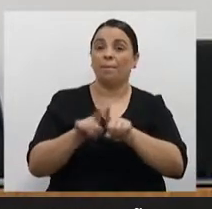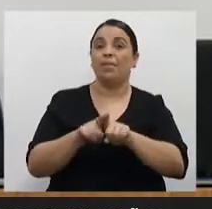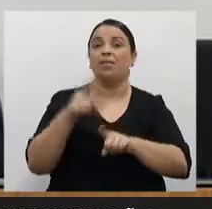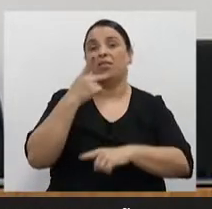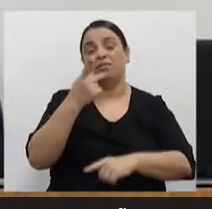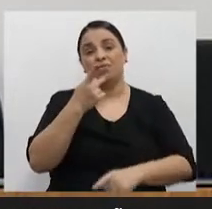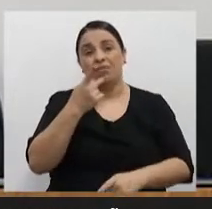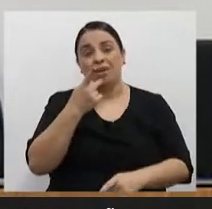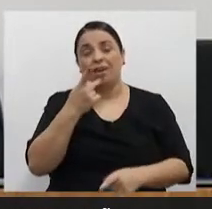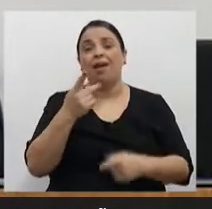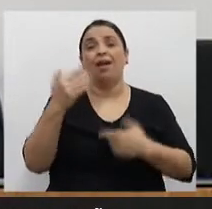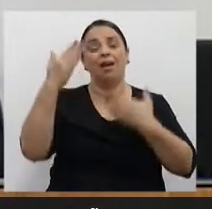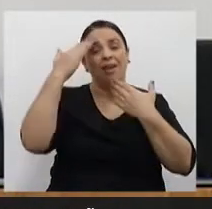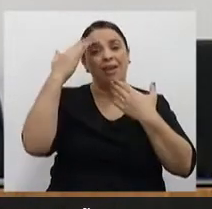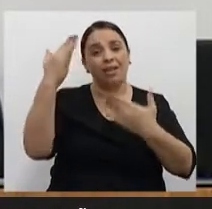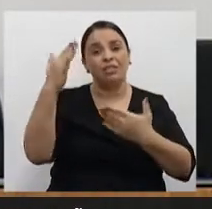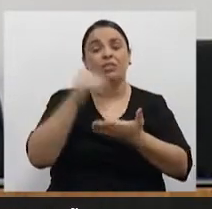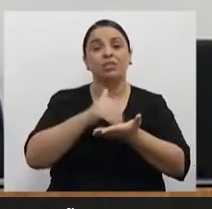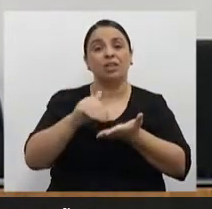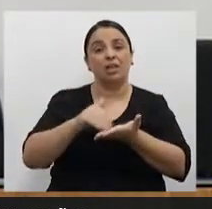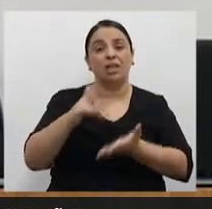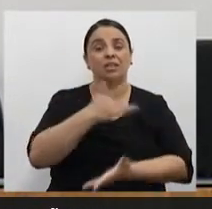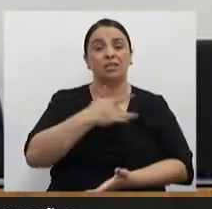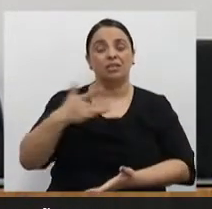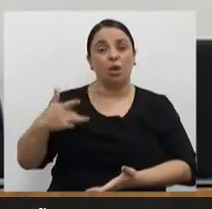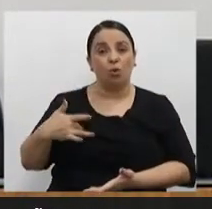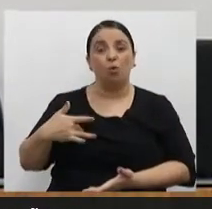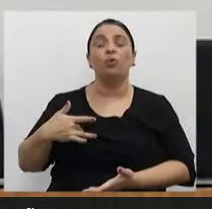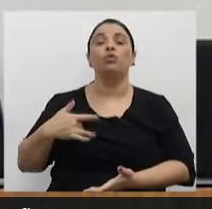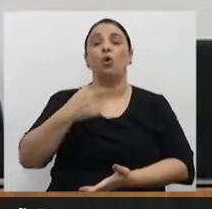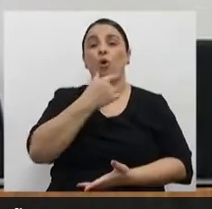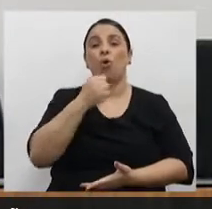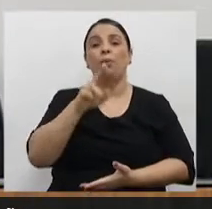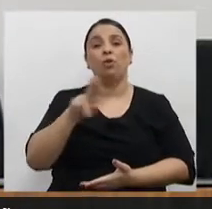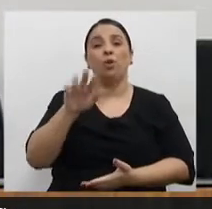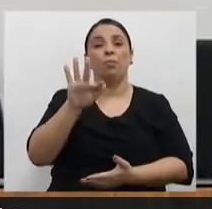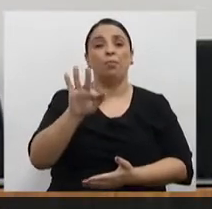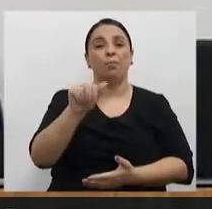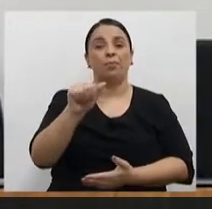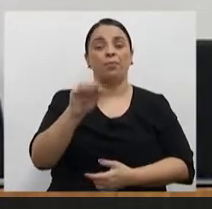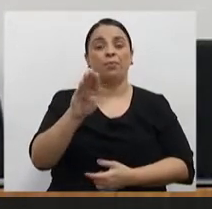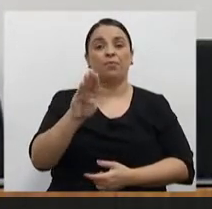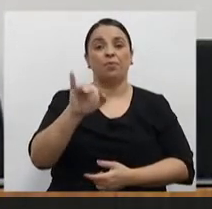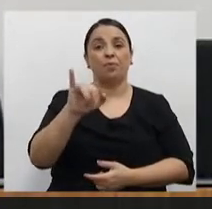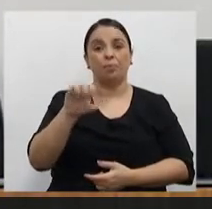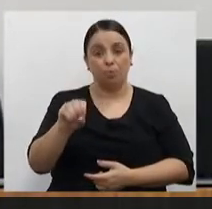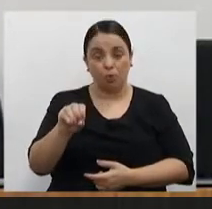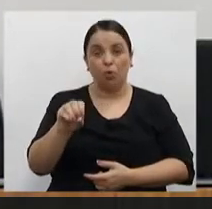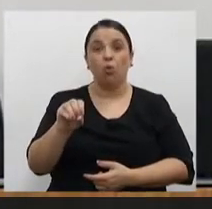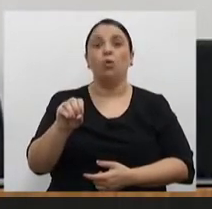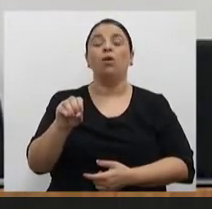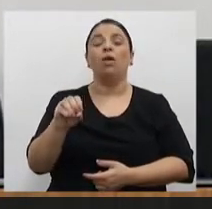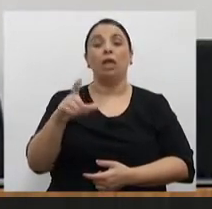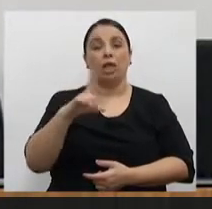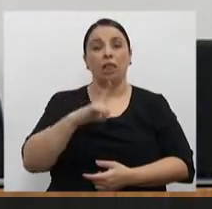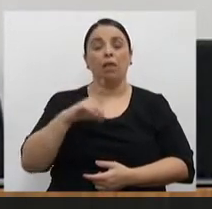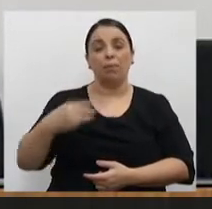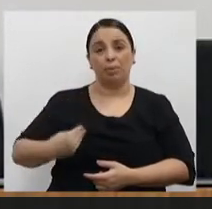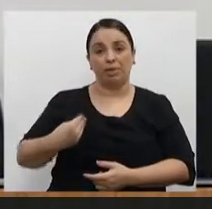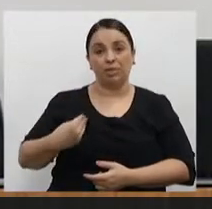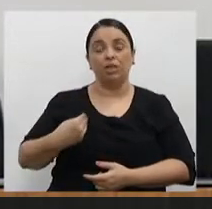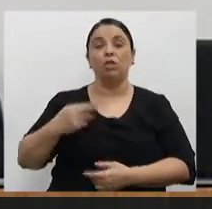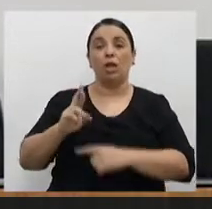nosso secretário de saúde, o nosso querido amigo Fábio, que mandou aqui e está representado pela